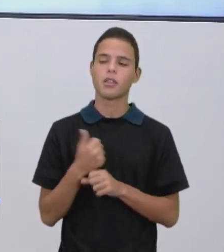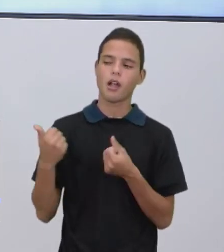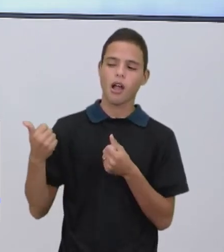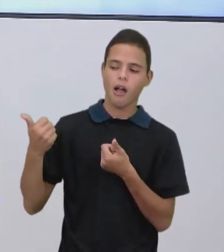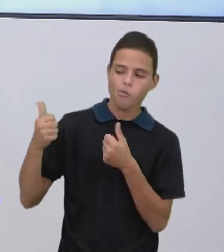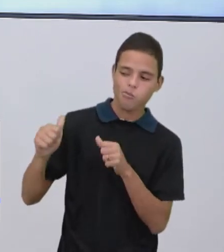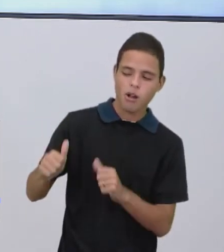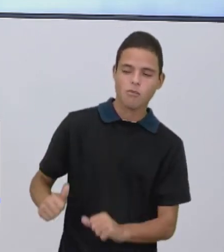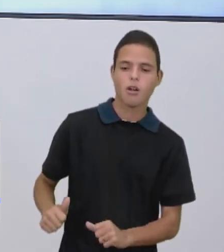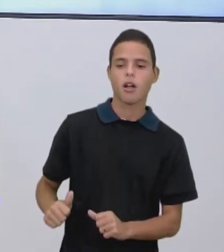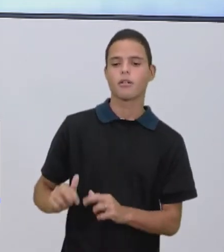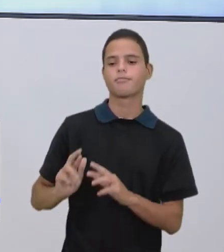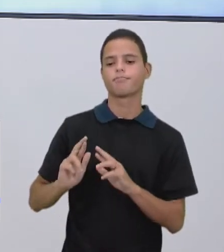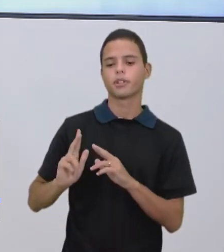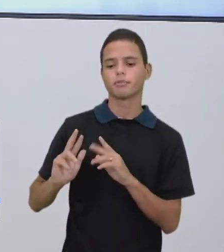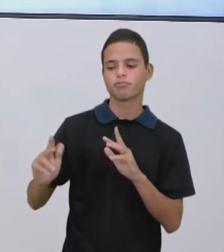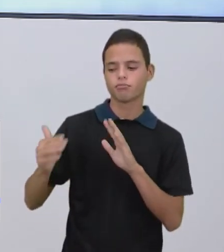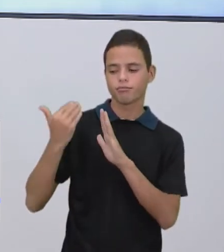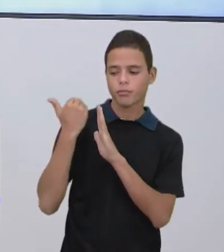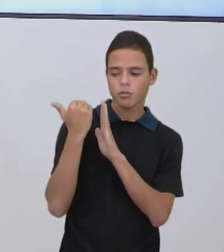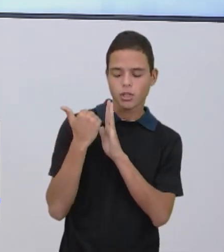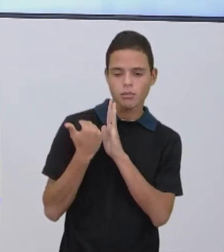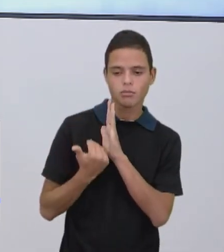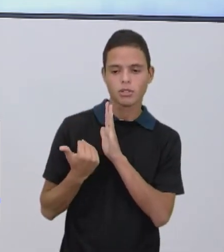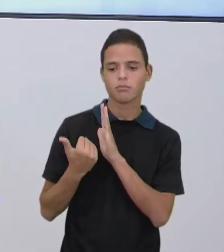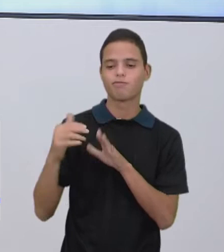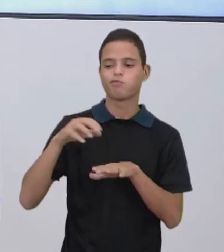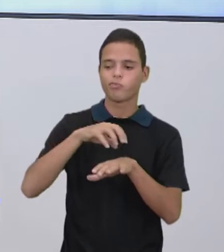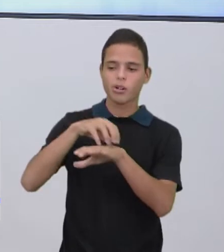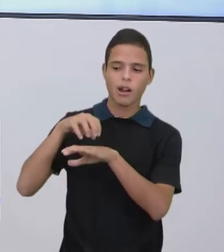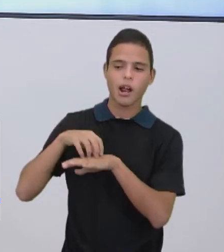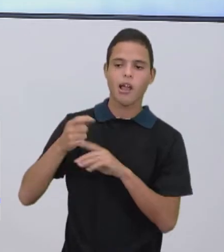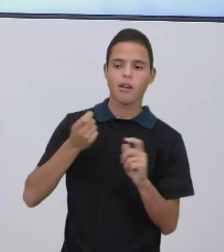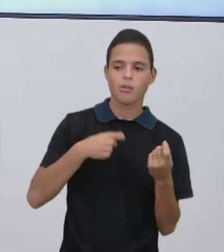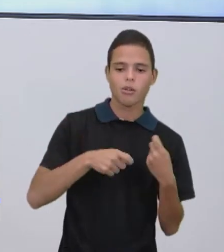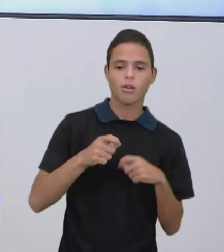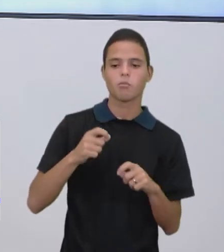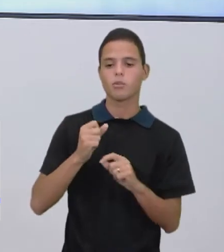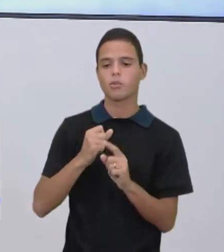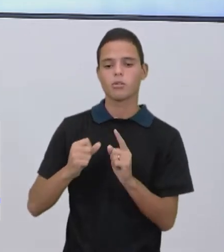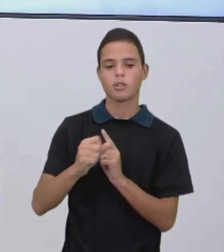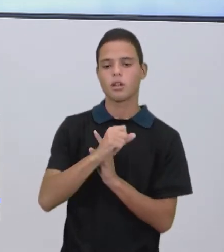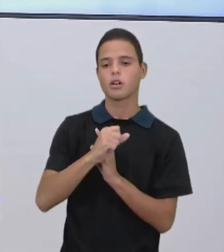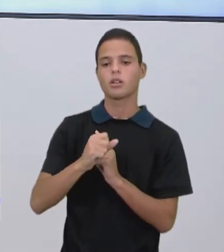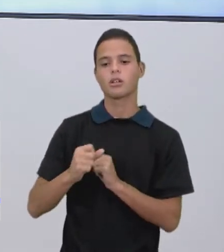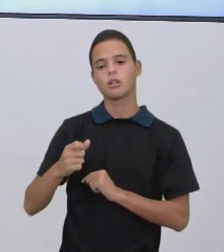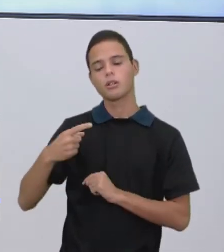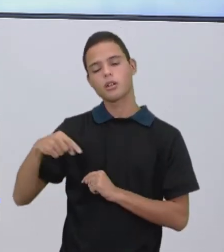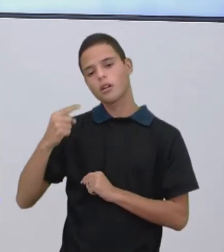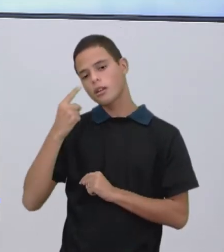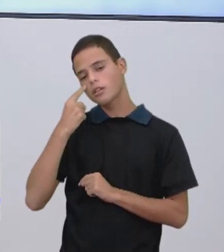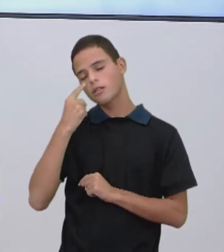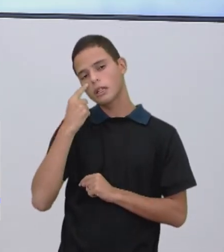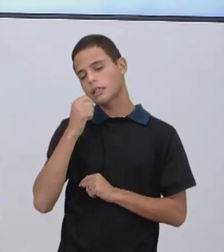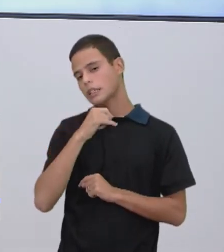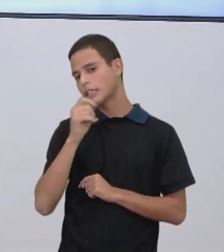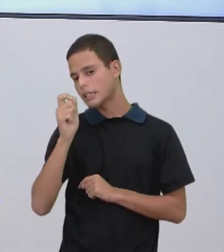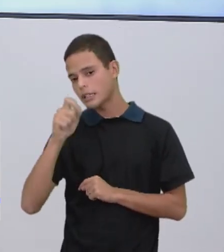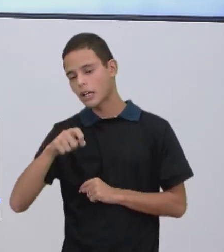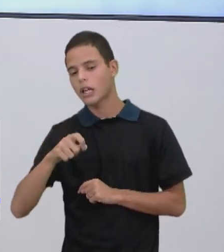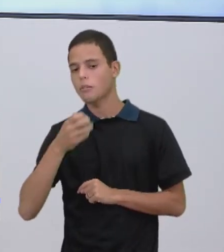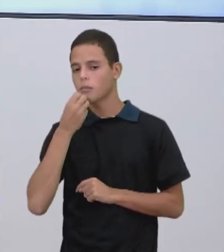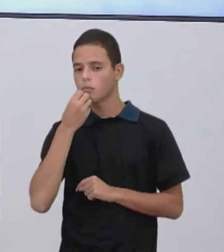né, vários setores, né, setores econômicos, setores sociais, para a gente ver se realmente vale a pena